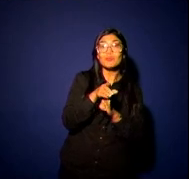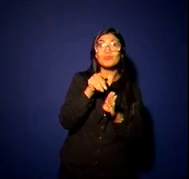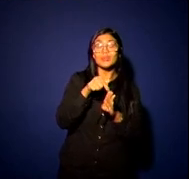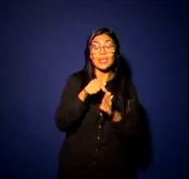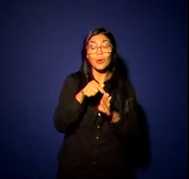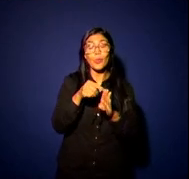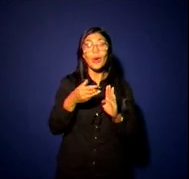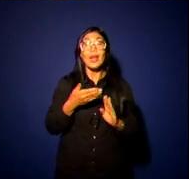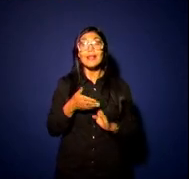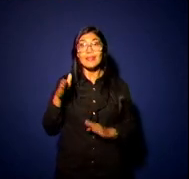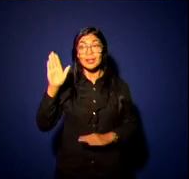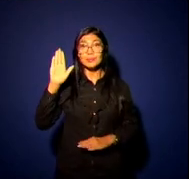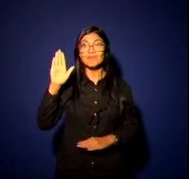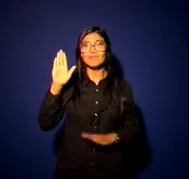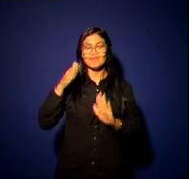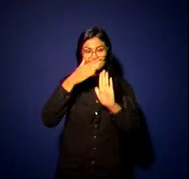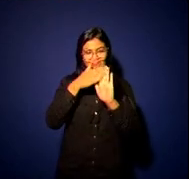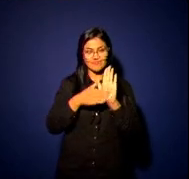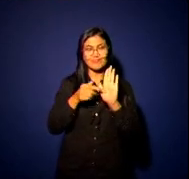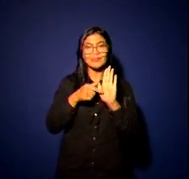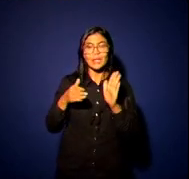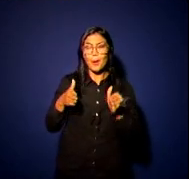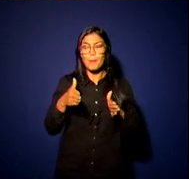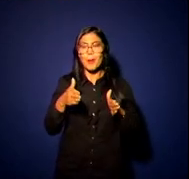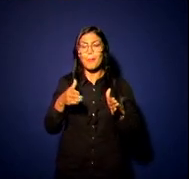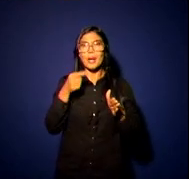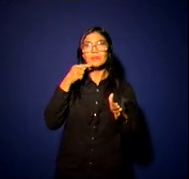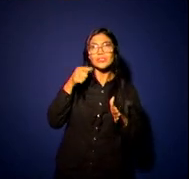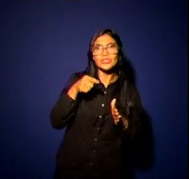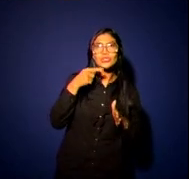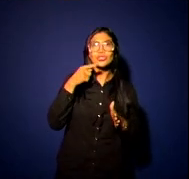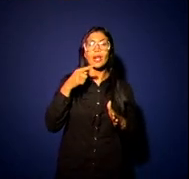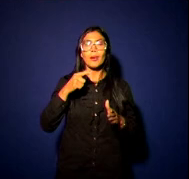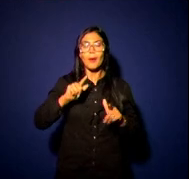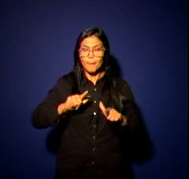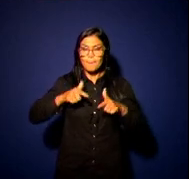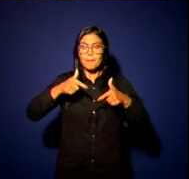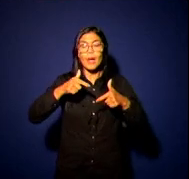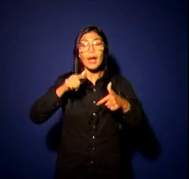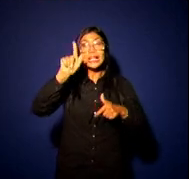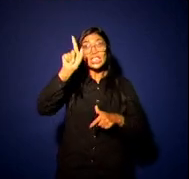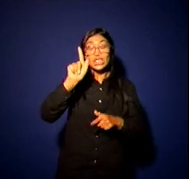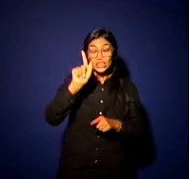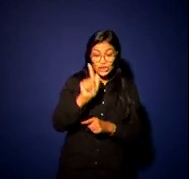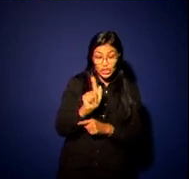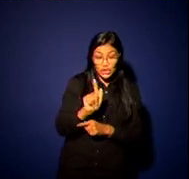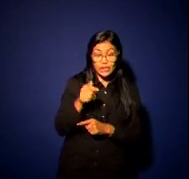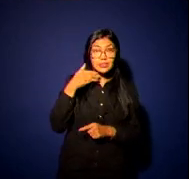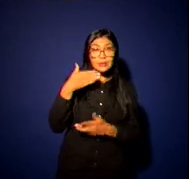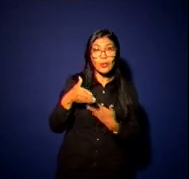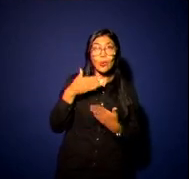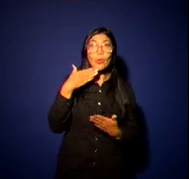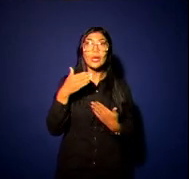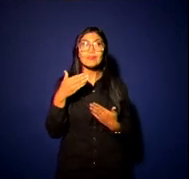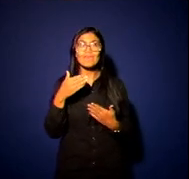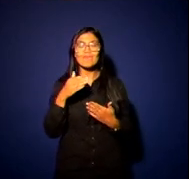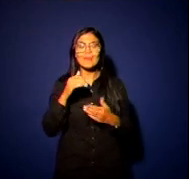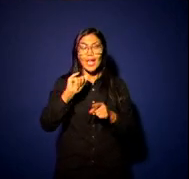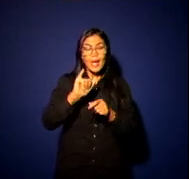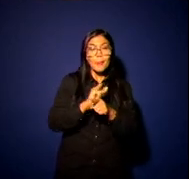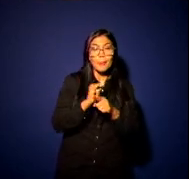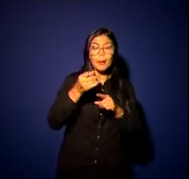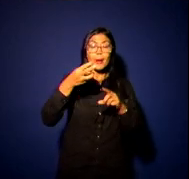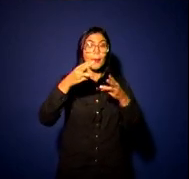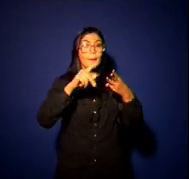mandato a gente tem um desafio que é o plano de gestão executiva é o nosso plano de gestão estratégica que ele é baseado em três